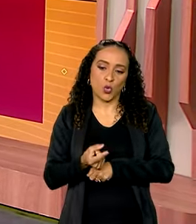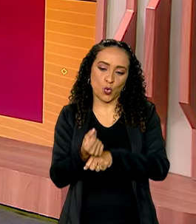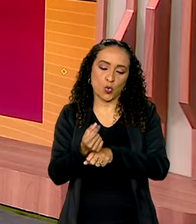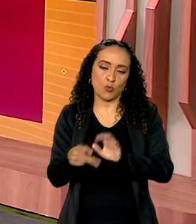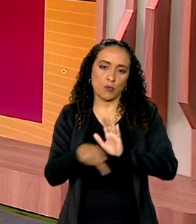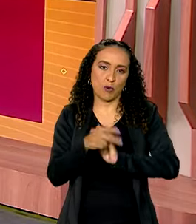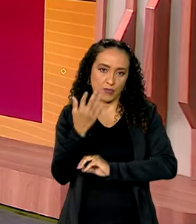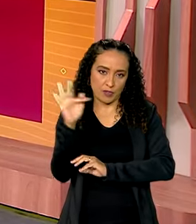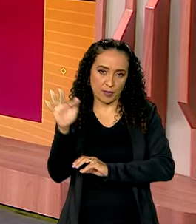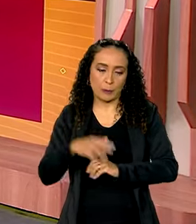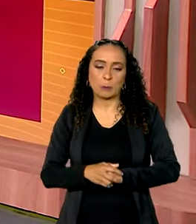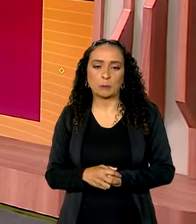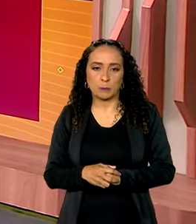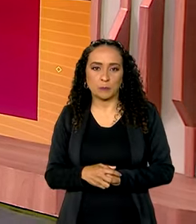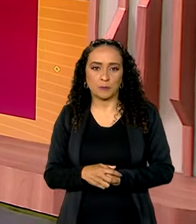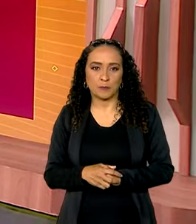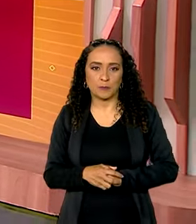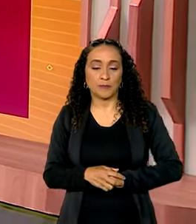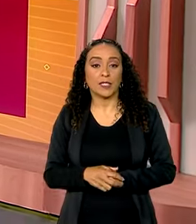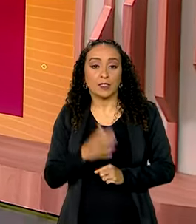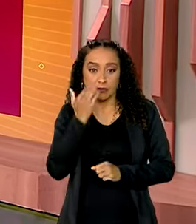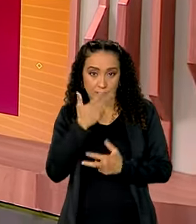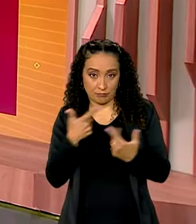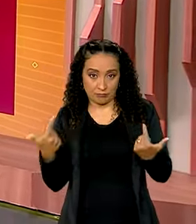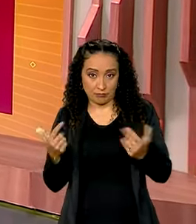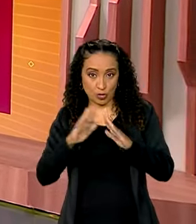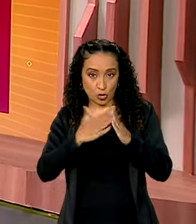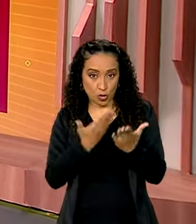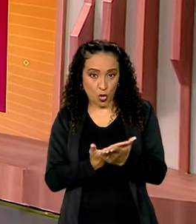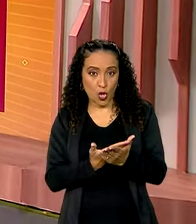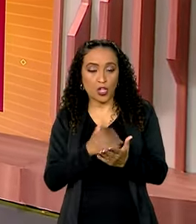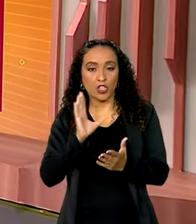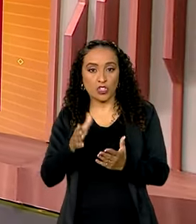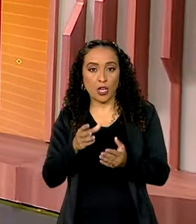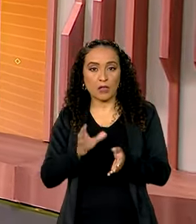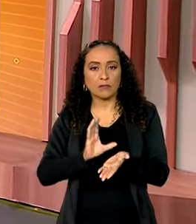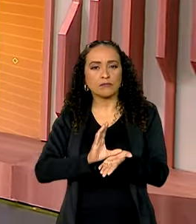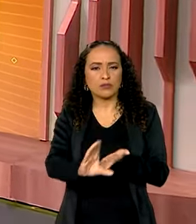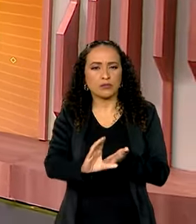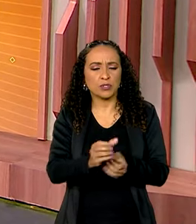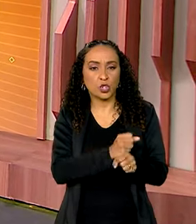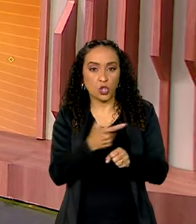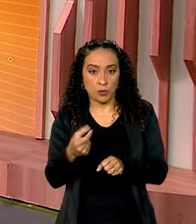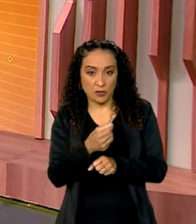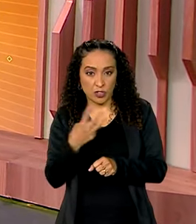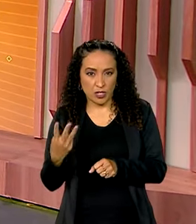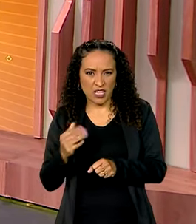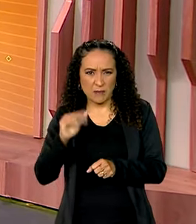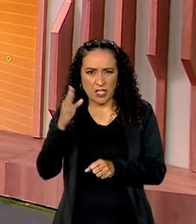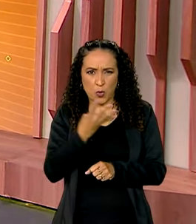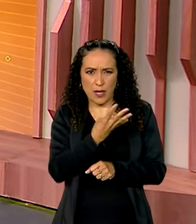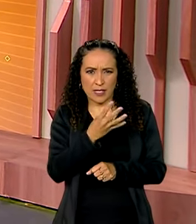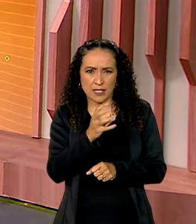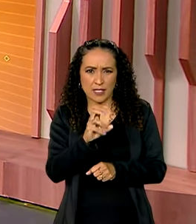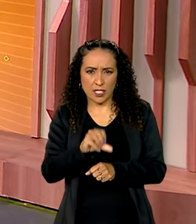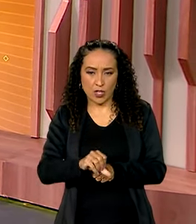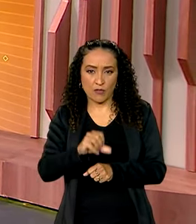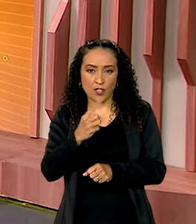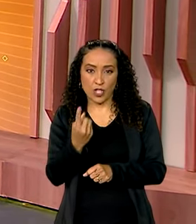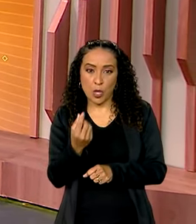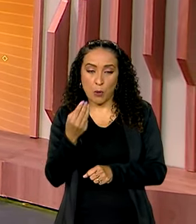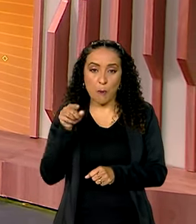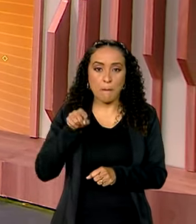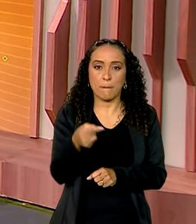com recursos federais. Para alimentação escolar, foram repassados em 2023 mais de R$